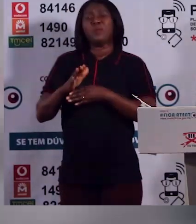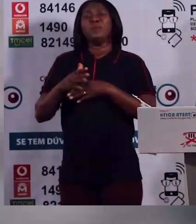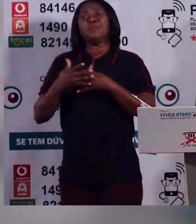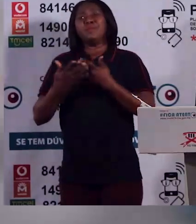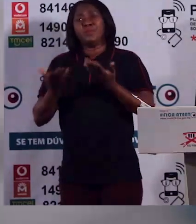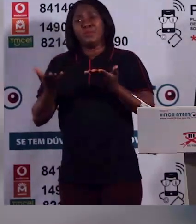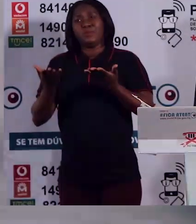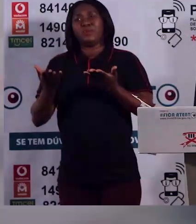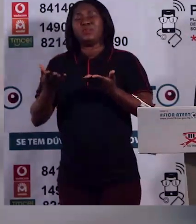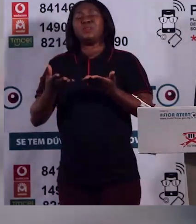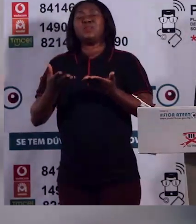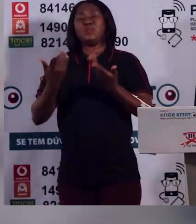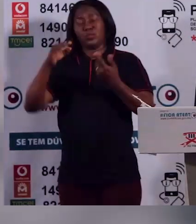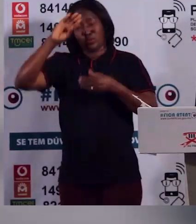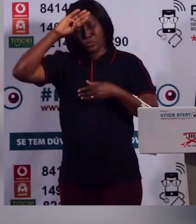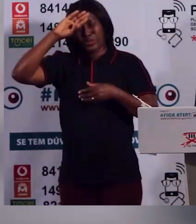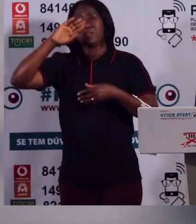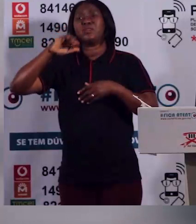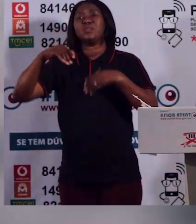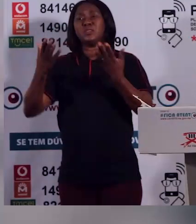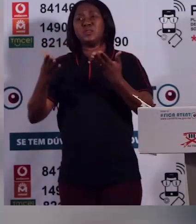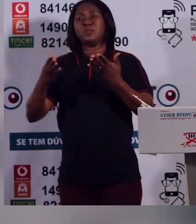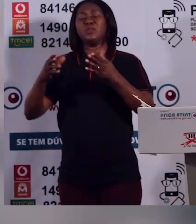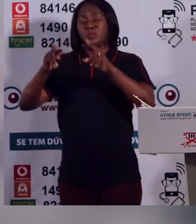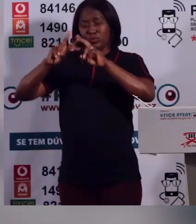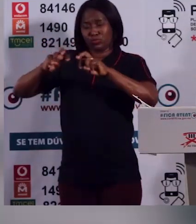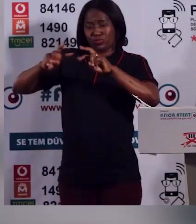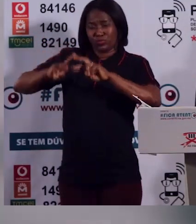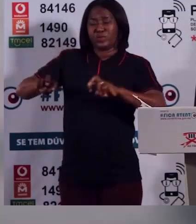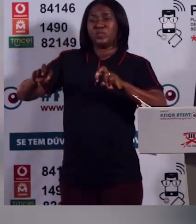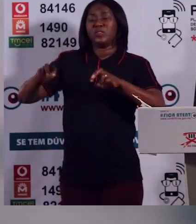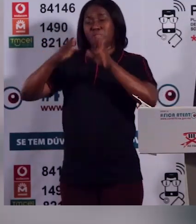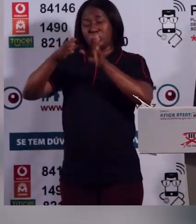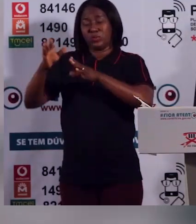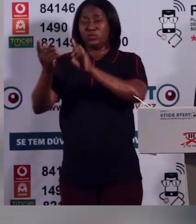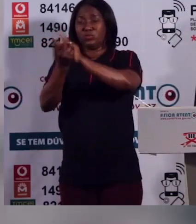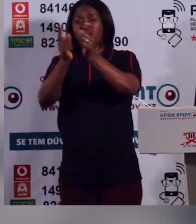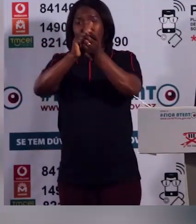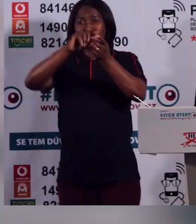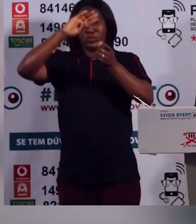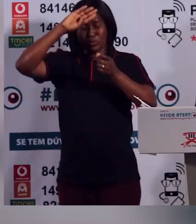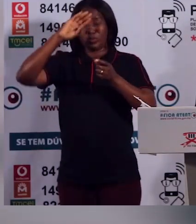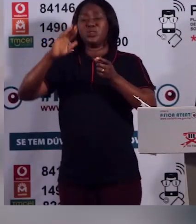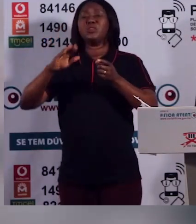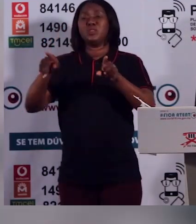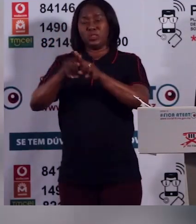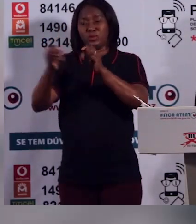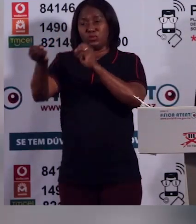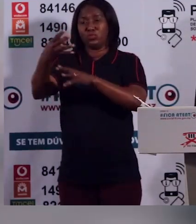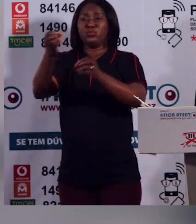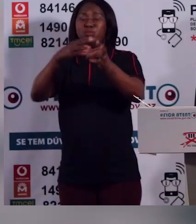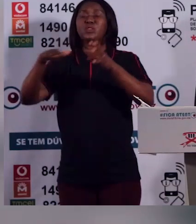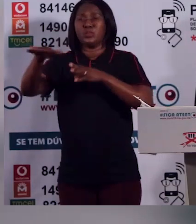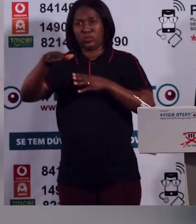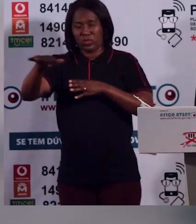significativa da detecção de casos. Também o rastreio de contactos representa a transmissão local, e depois